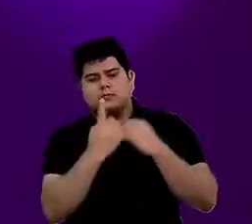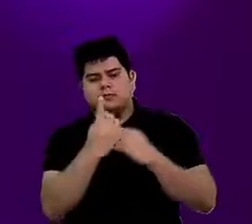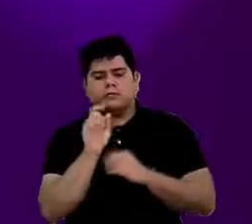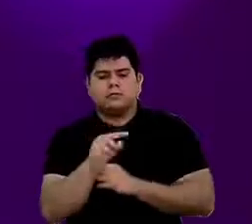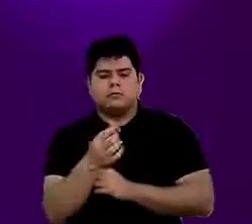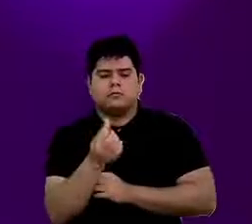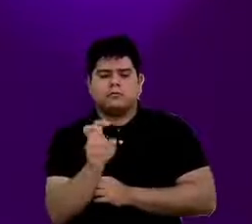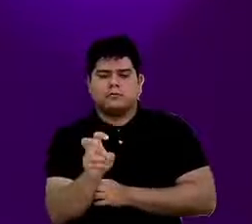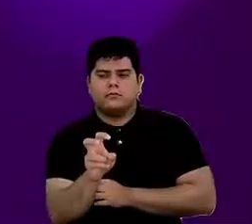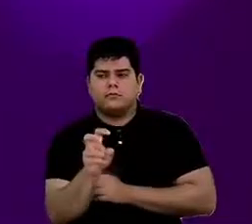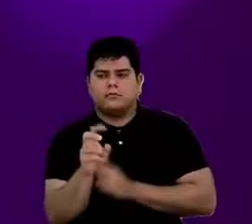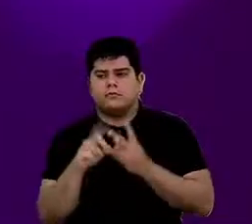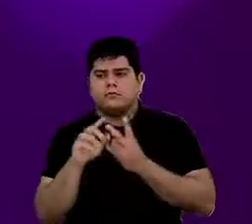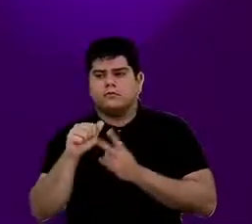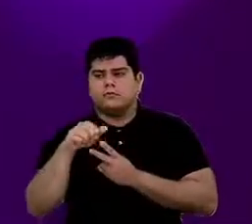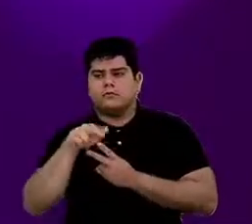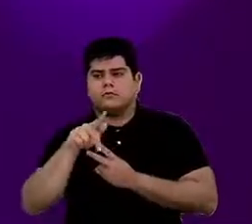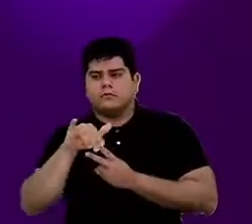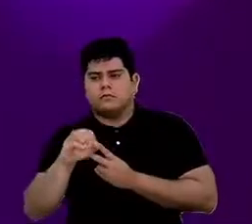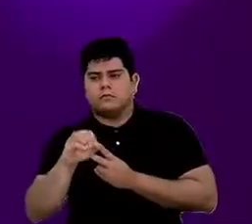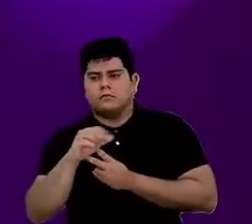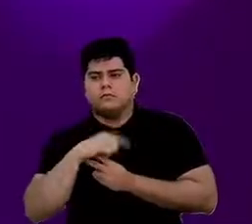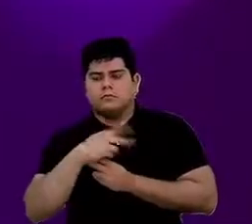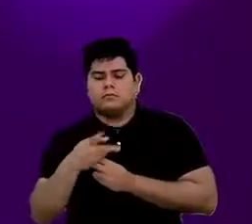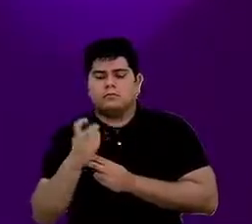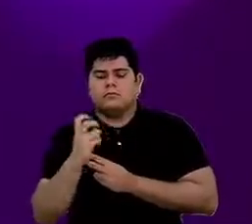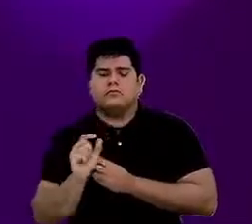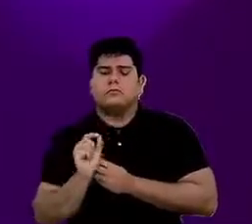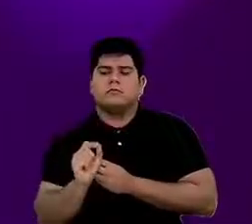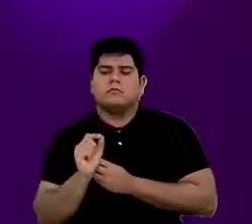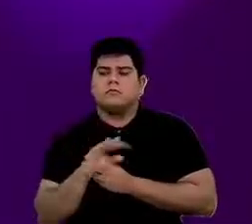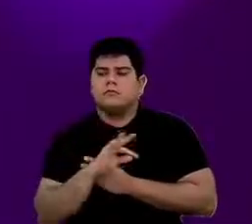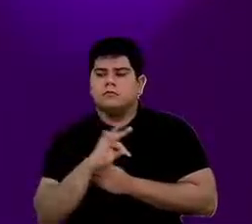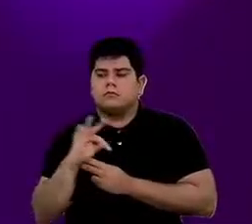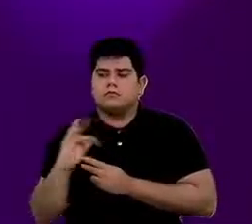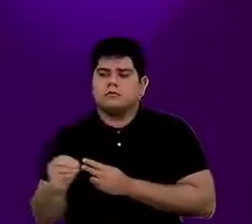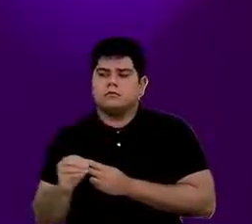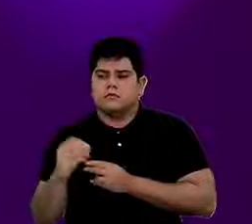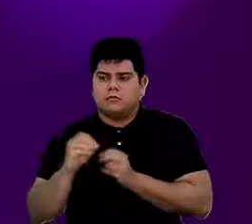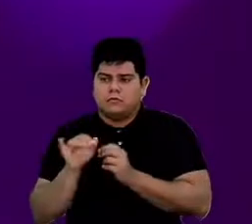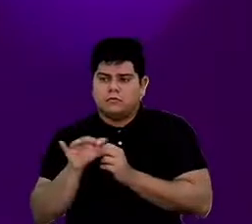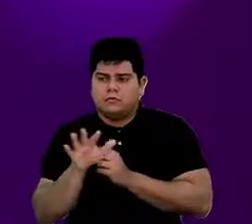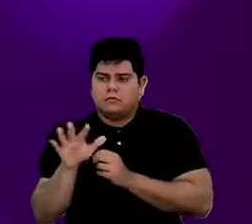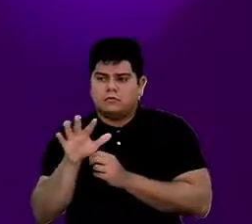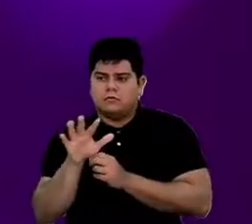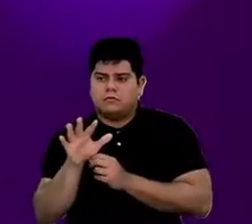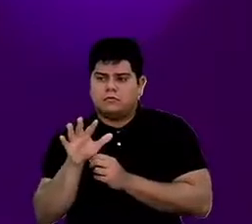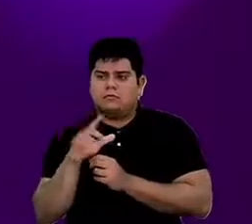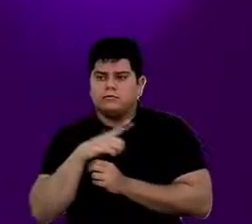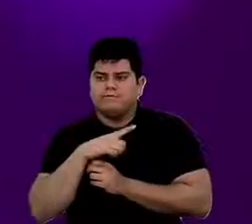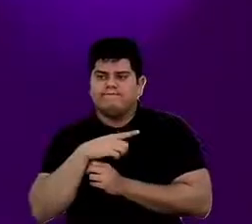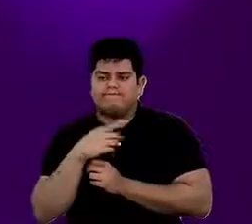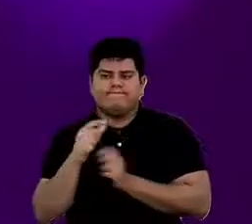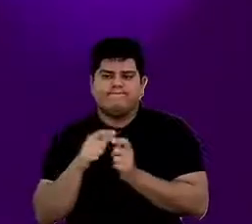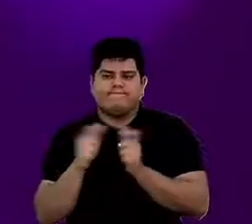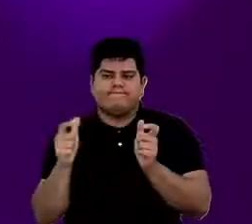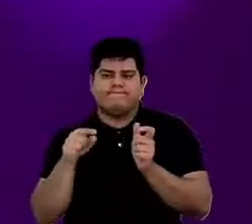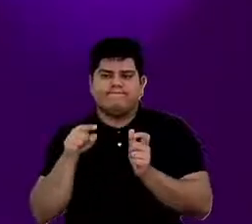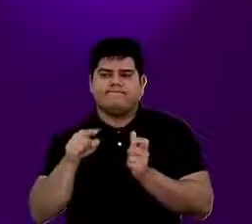Na angiotomografia, a gente observa todos os vasos dela estão pérmeos. A maior lesão